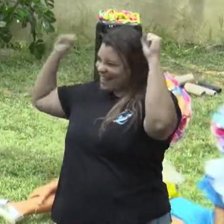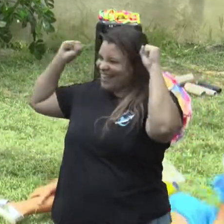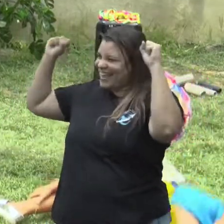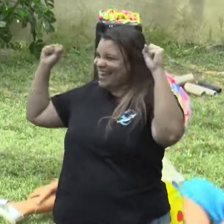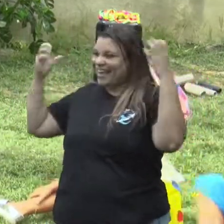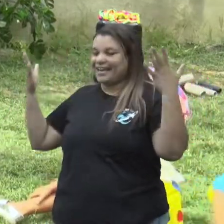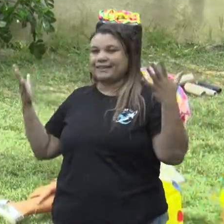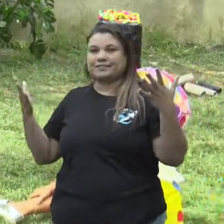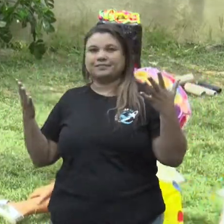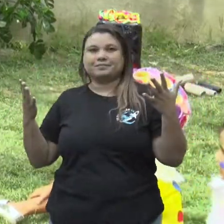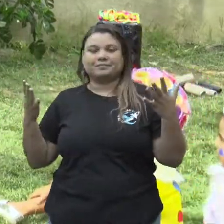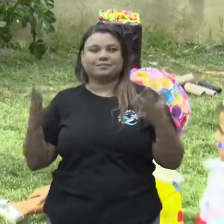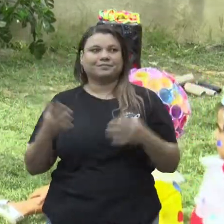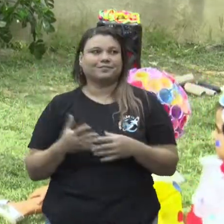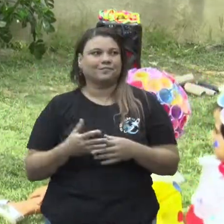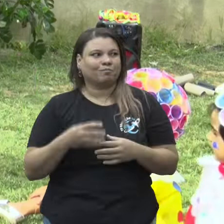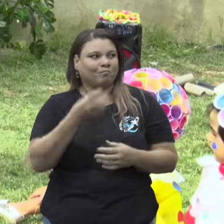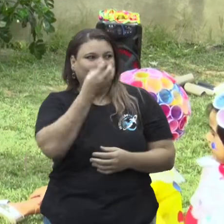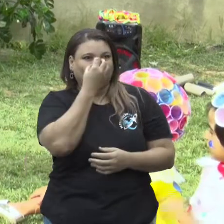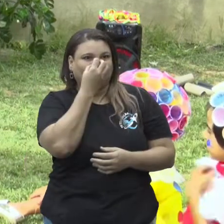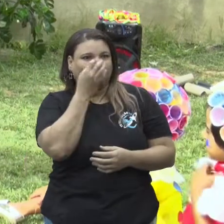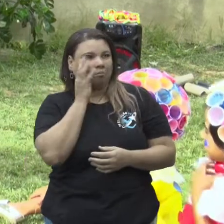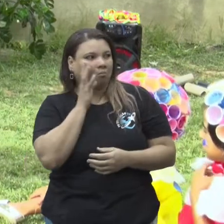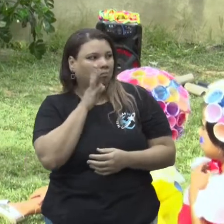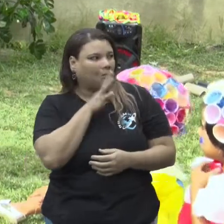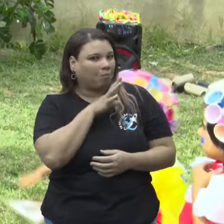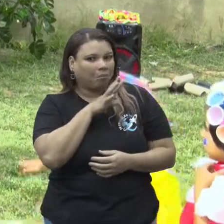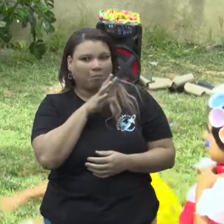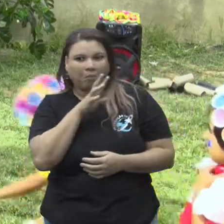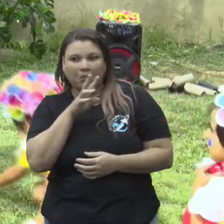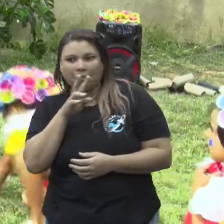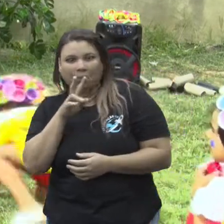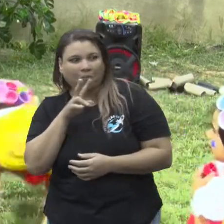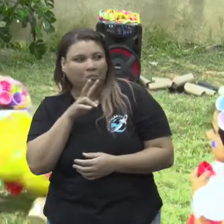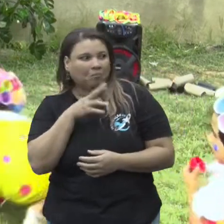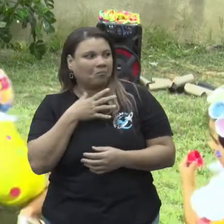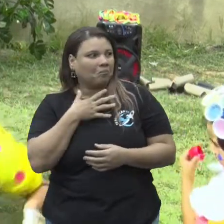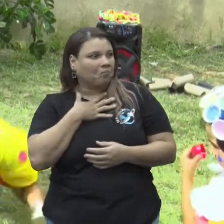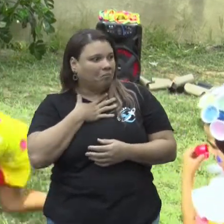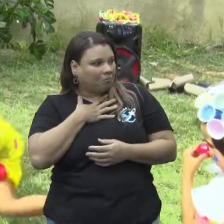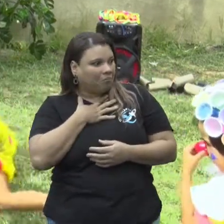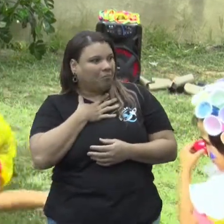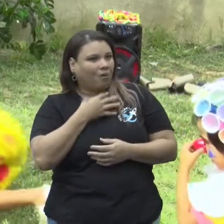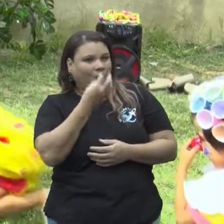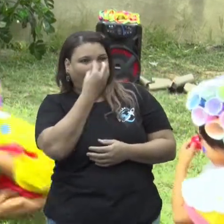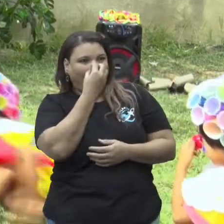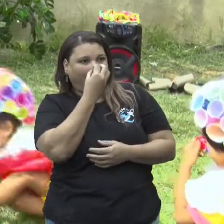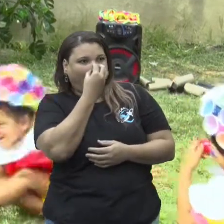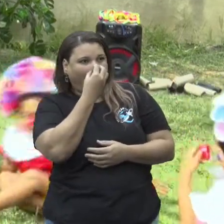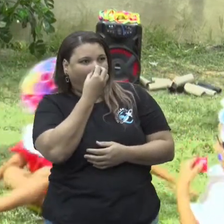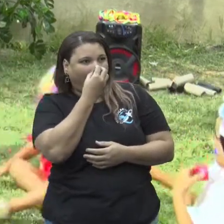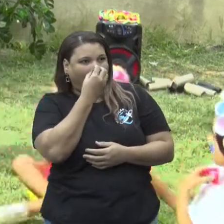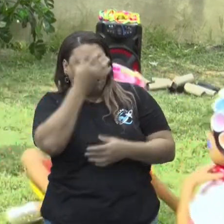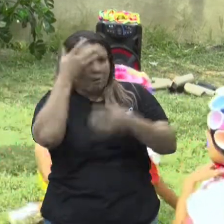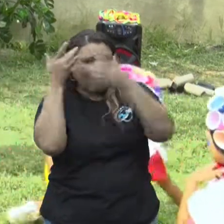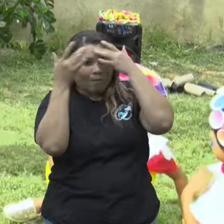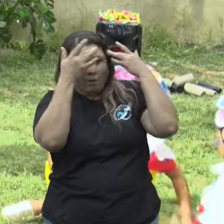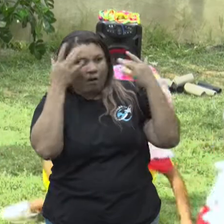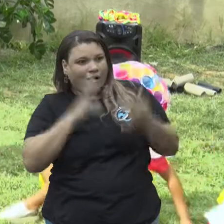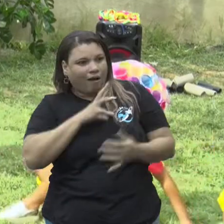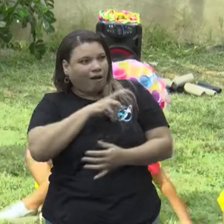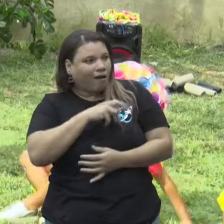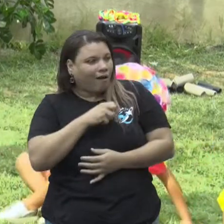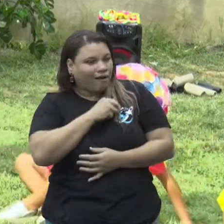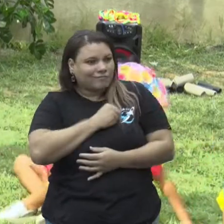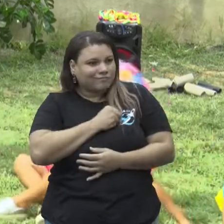palhaço pirulito agora não estava mais triste, porque todo mundo gostou do nariz dele. Aí a menina disse: tá